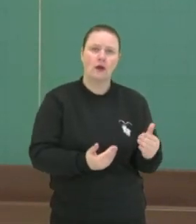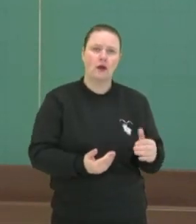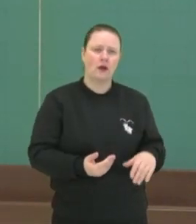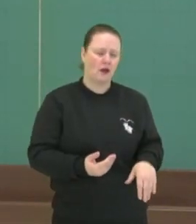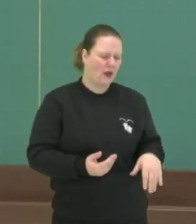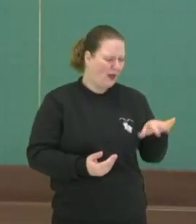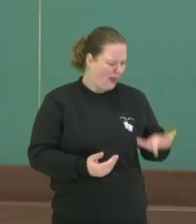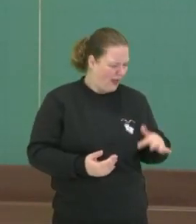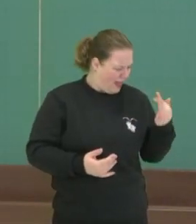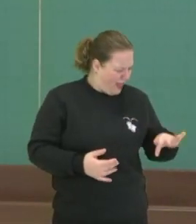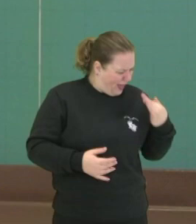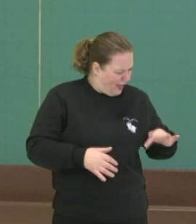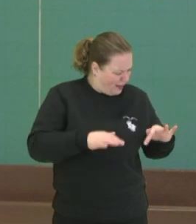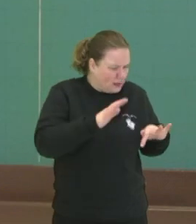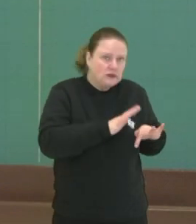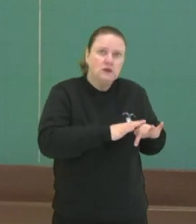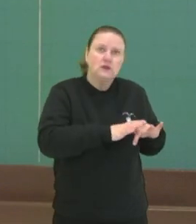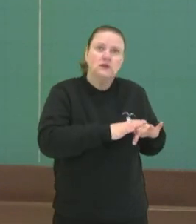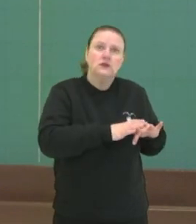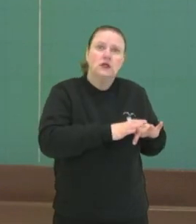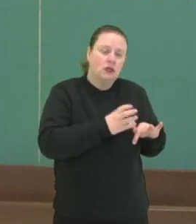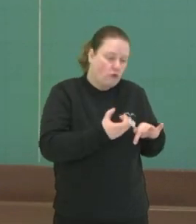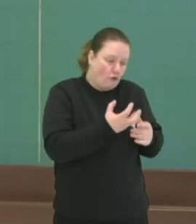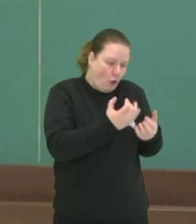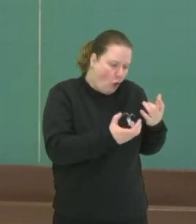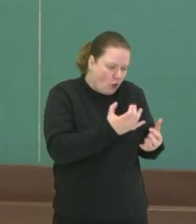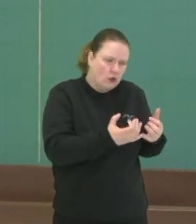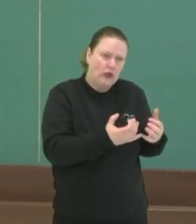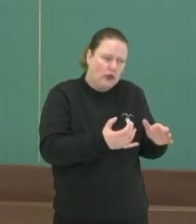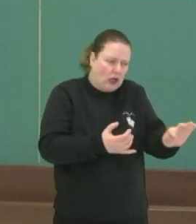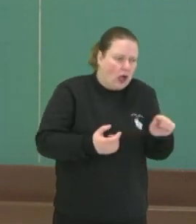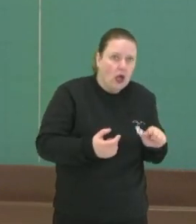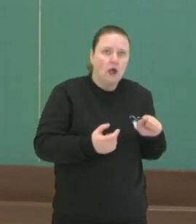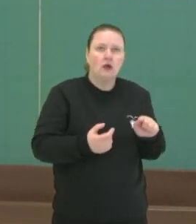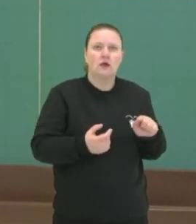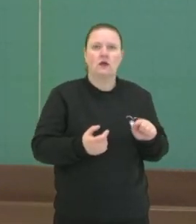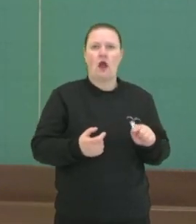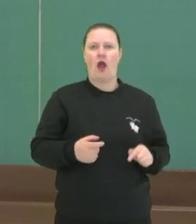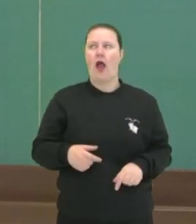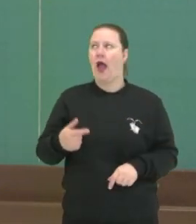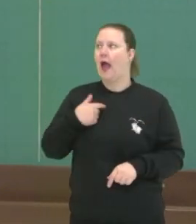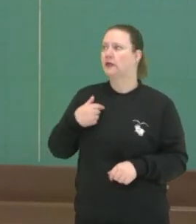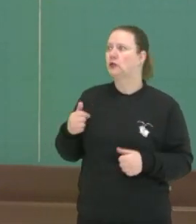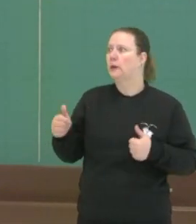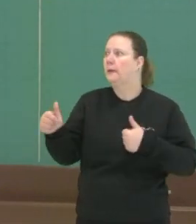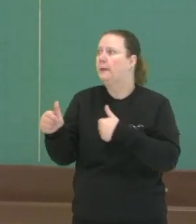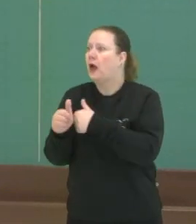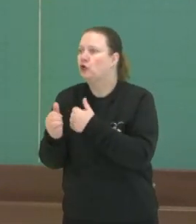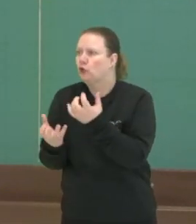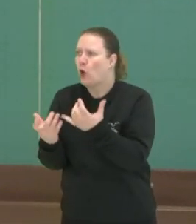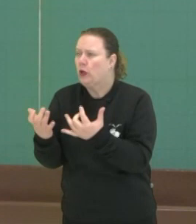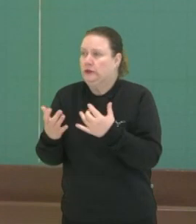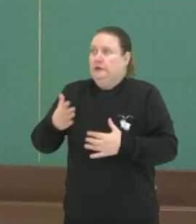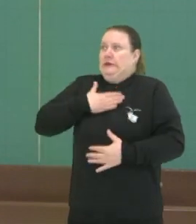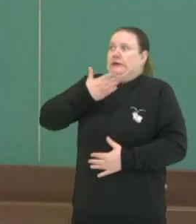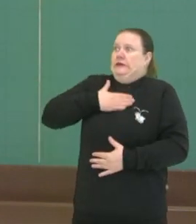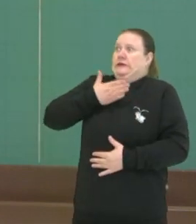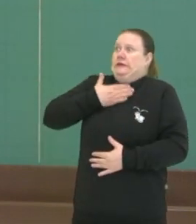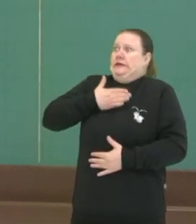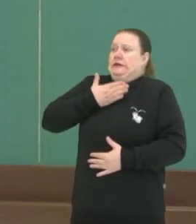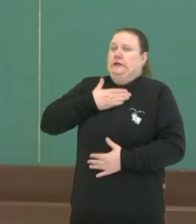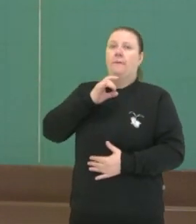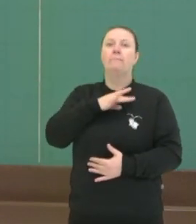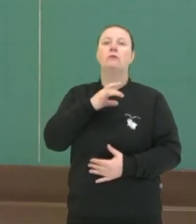ficou com aquele trauma na tua cabeça, que você se queimou. E agora, você chega perto do fogo e já fica apavorado. E o que acontece? Vai liberar quando